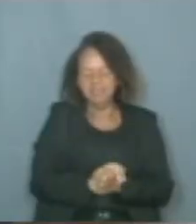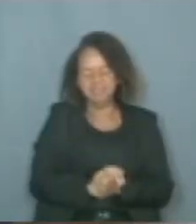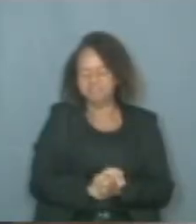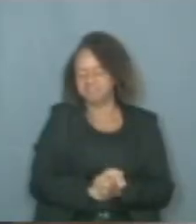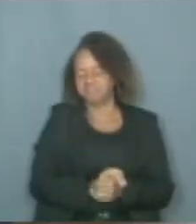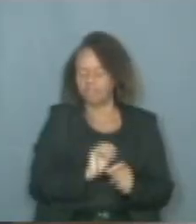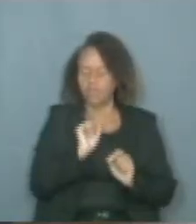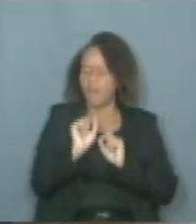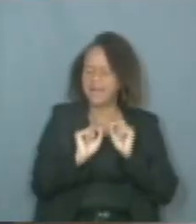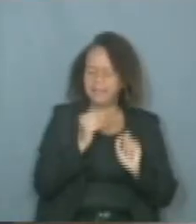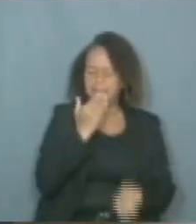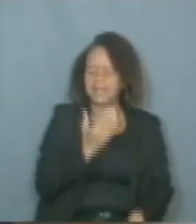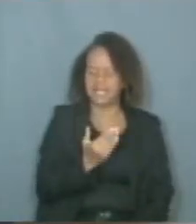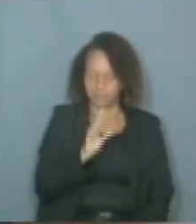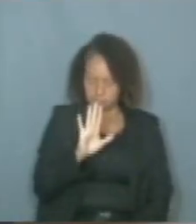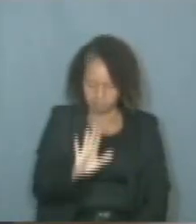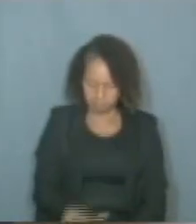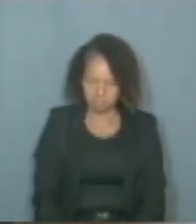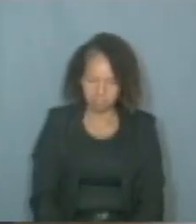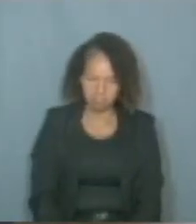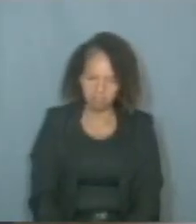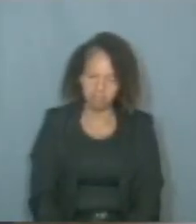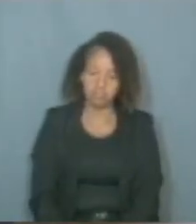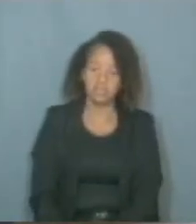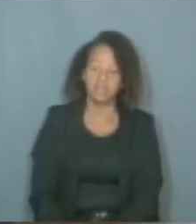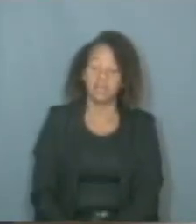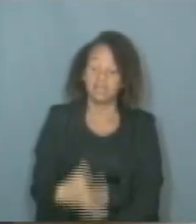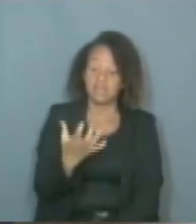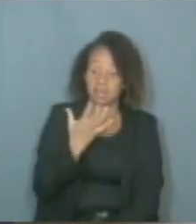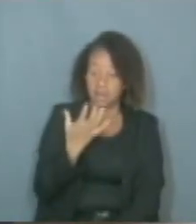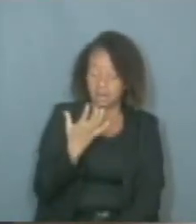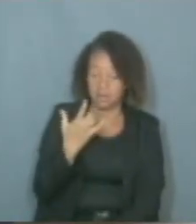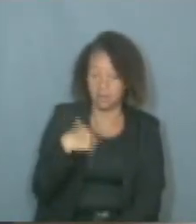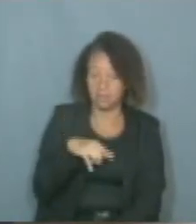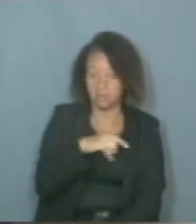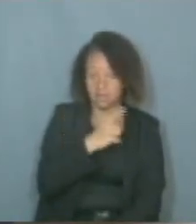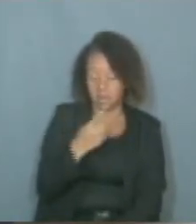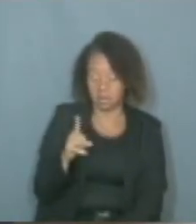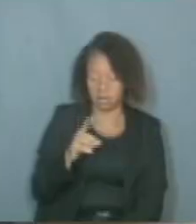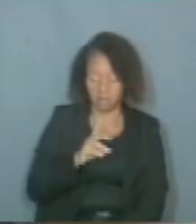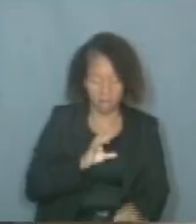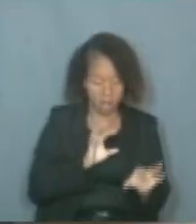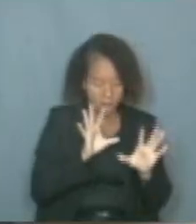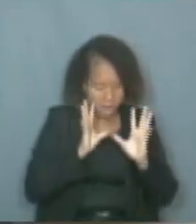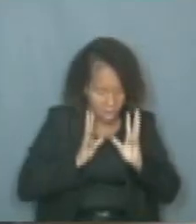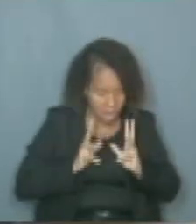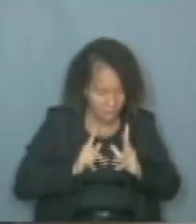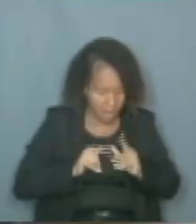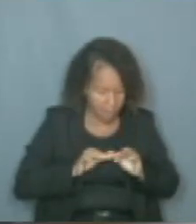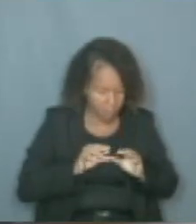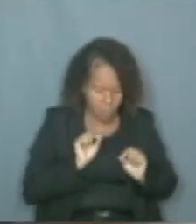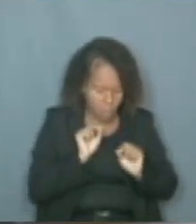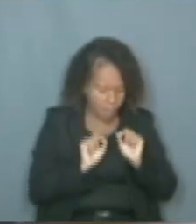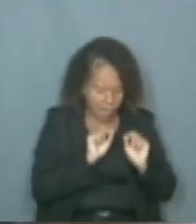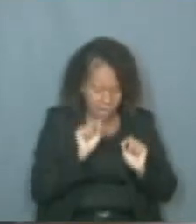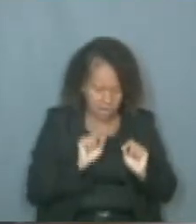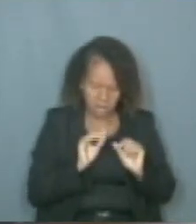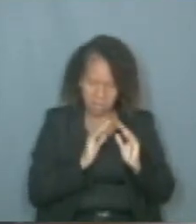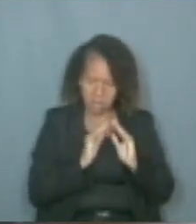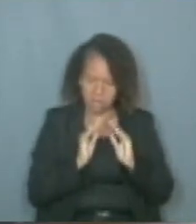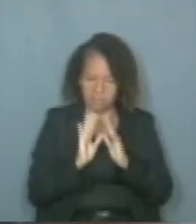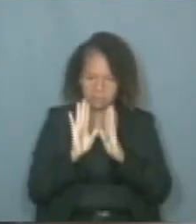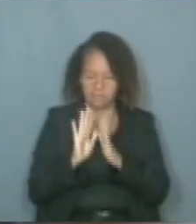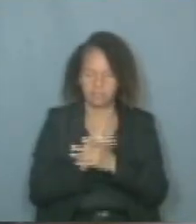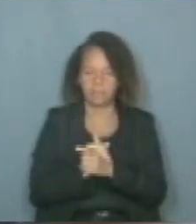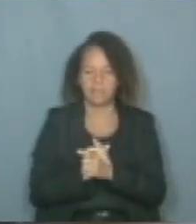que é que nós estamos pedindo aqui? Nós estamos pedindo que as ações de zeladoria, o que são ações de zeladoria urbana?